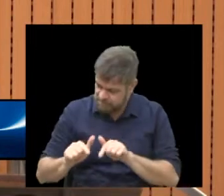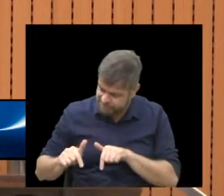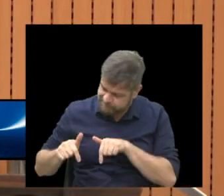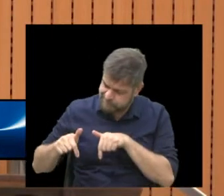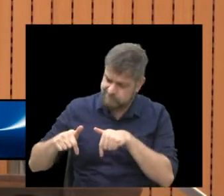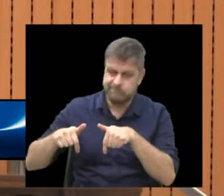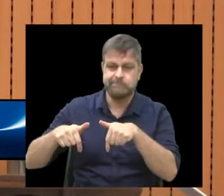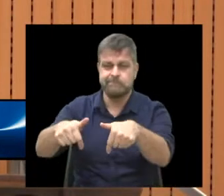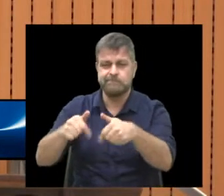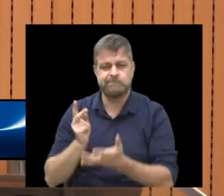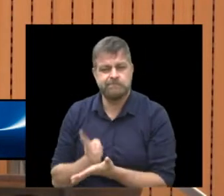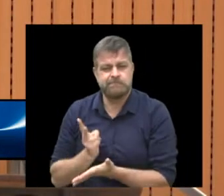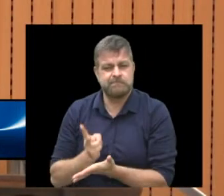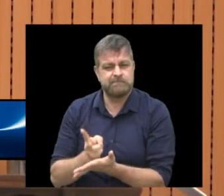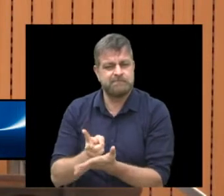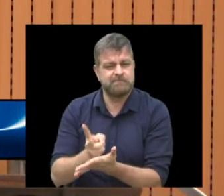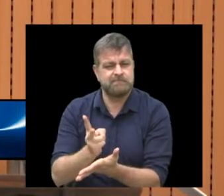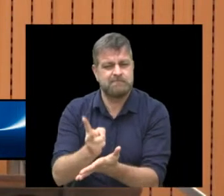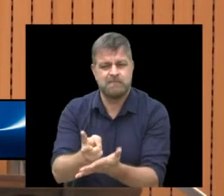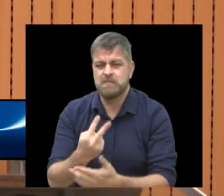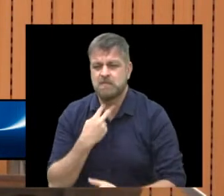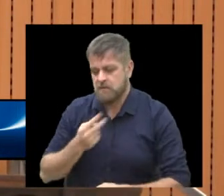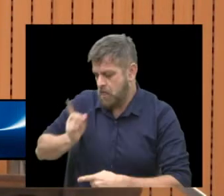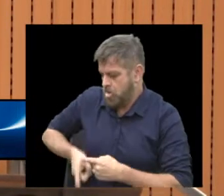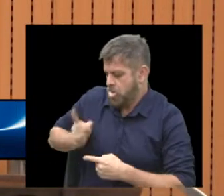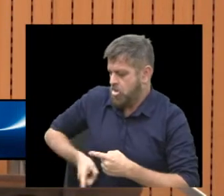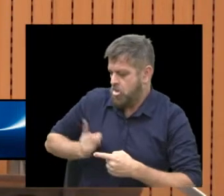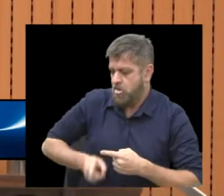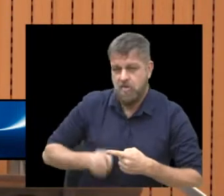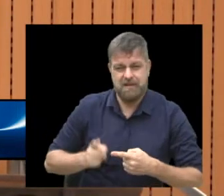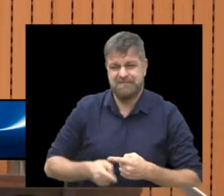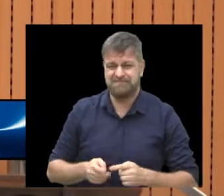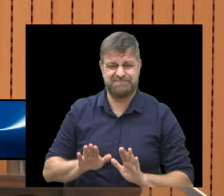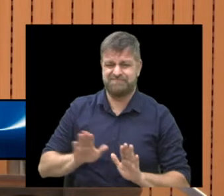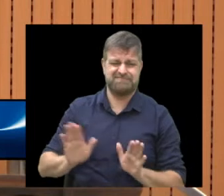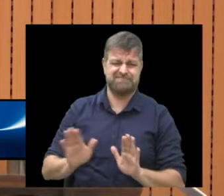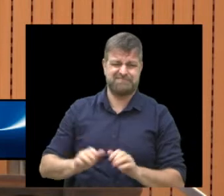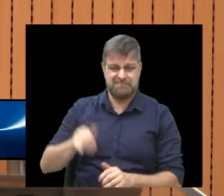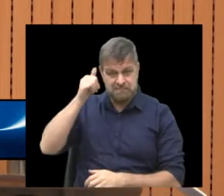assim, continue dessa forma, sem qualquer tipo de censura, sem qualquer tipo de